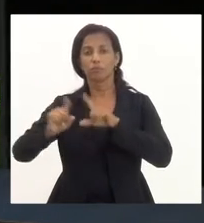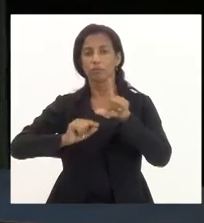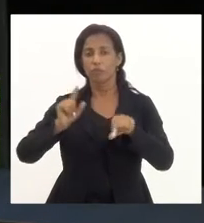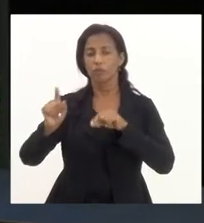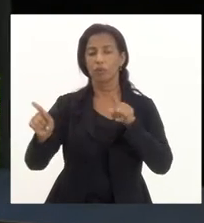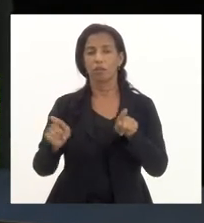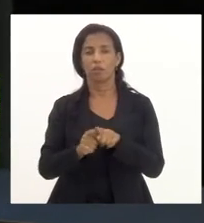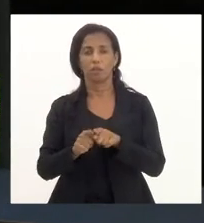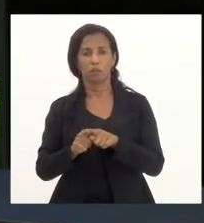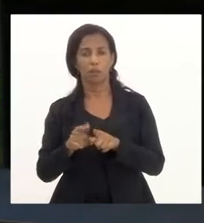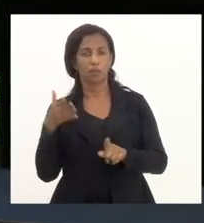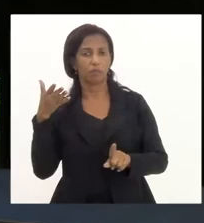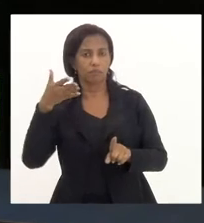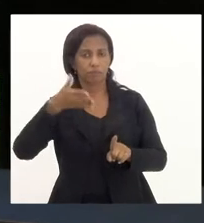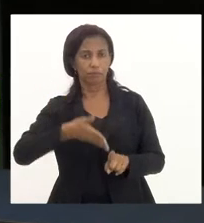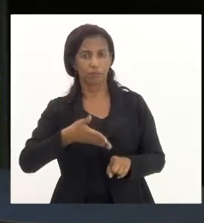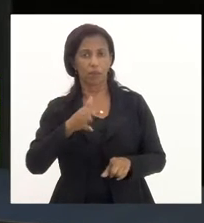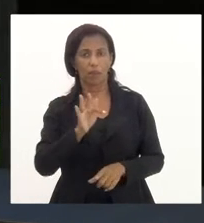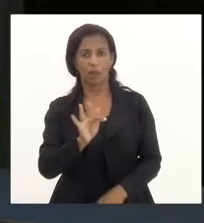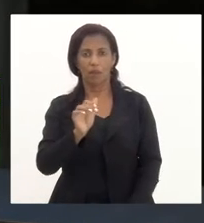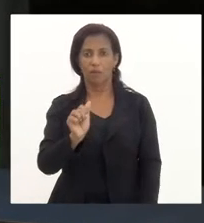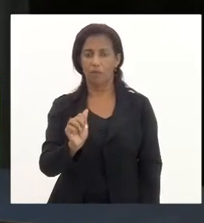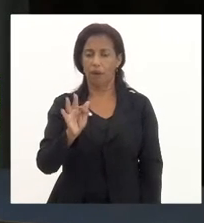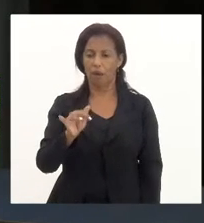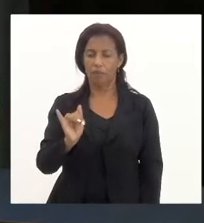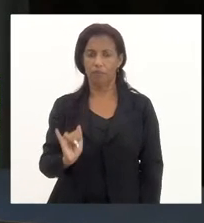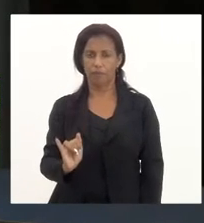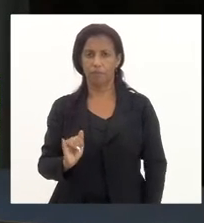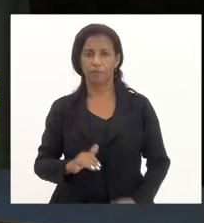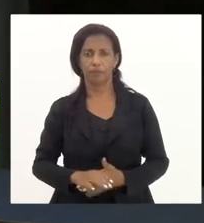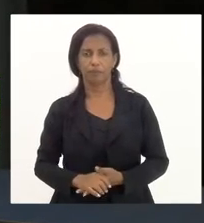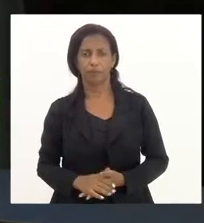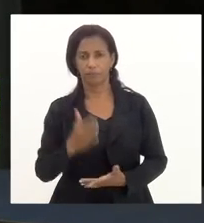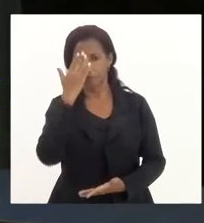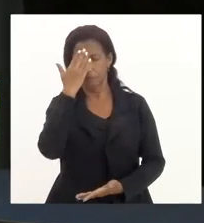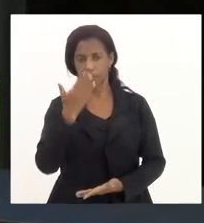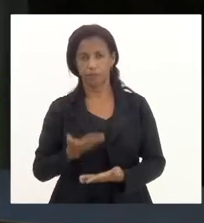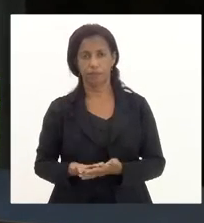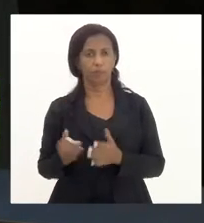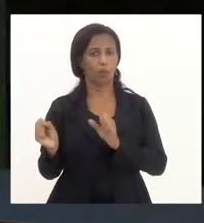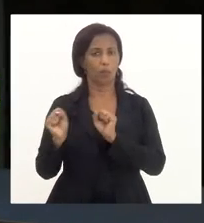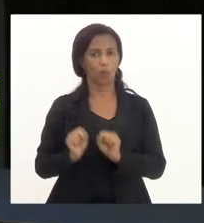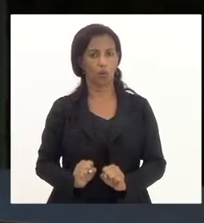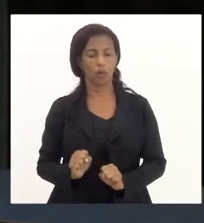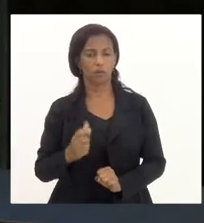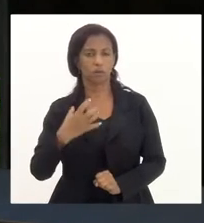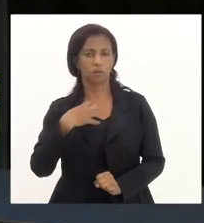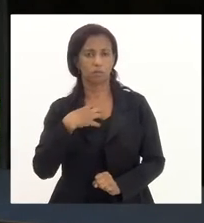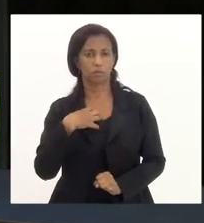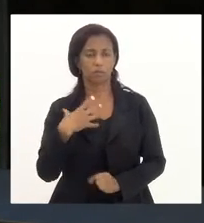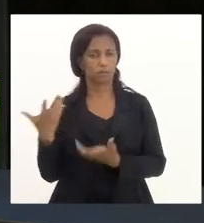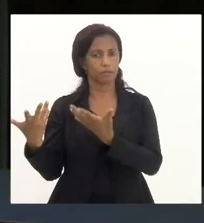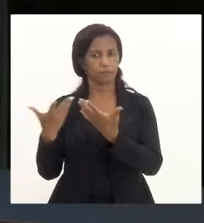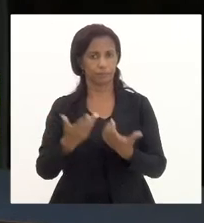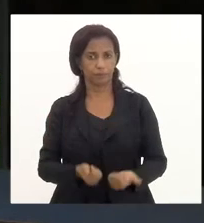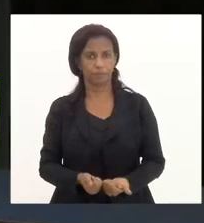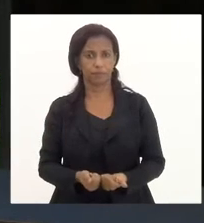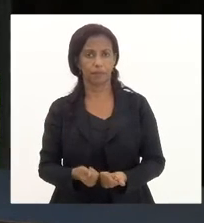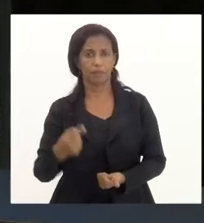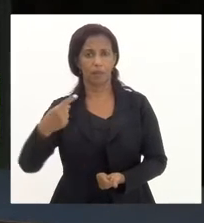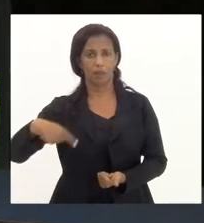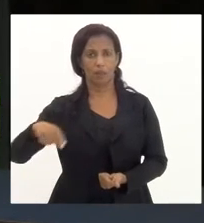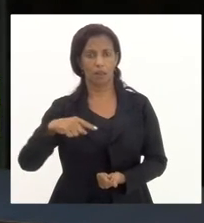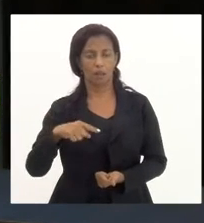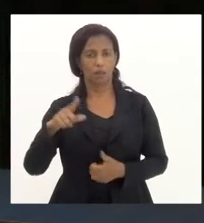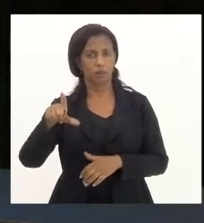falar especificamente do fácil acredito que possam ser consideradas é